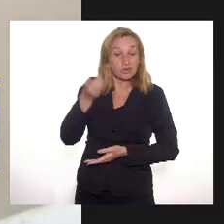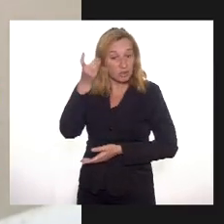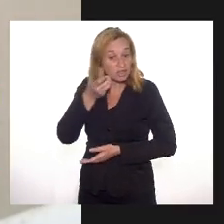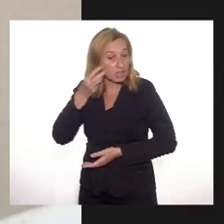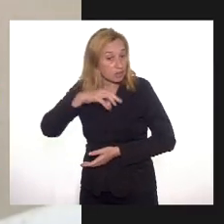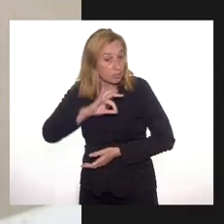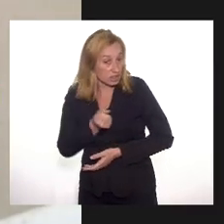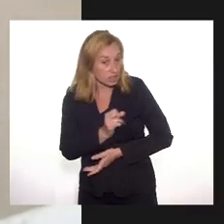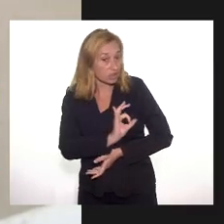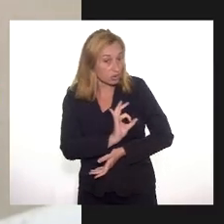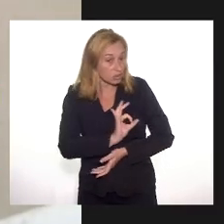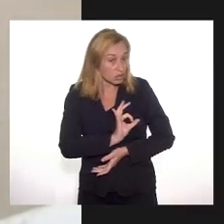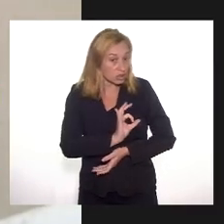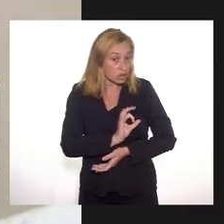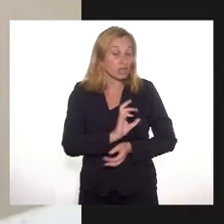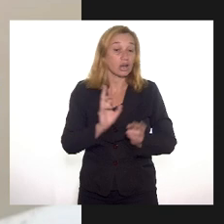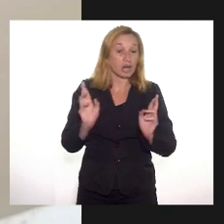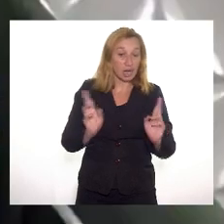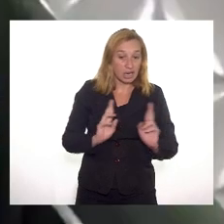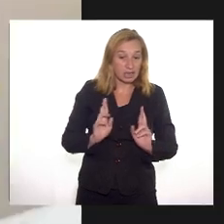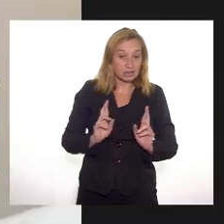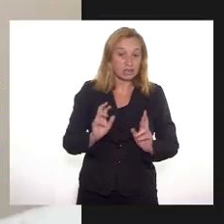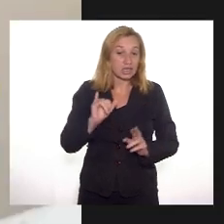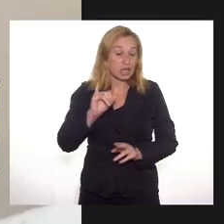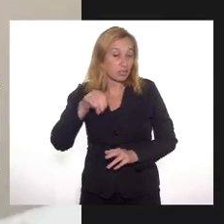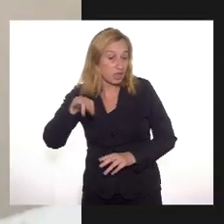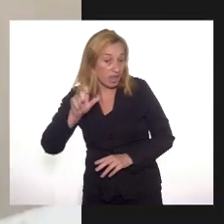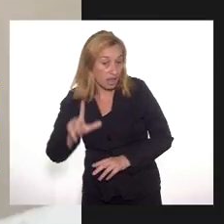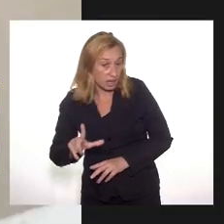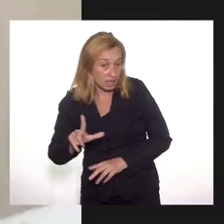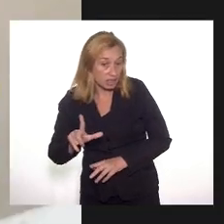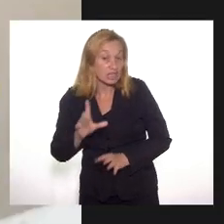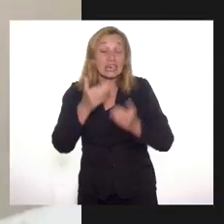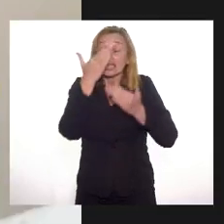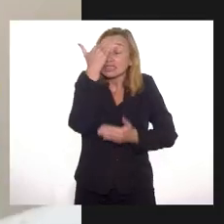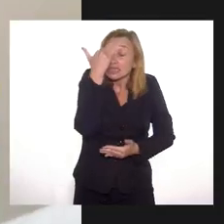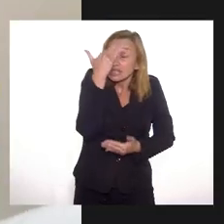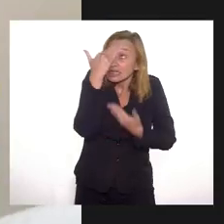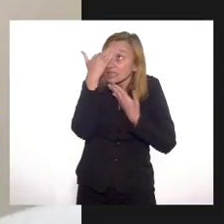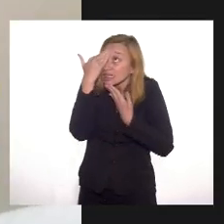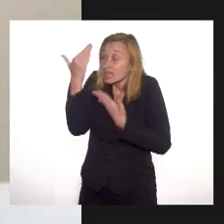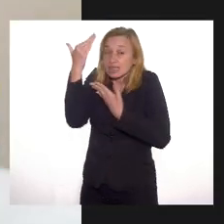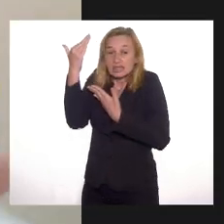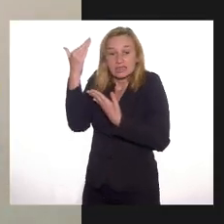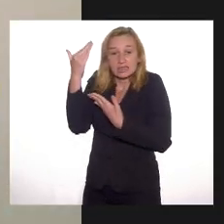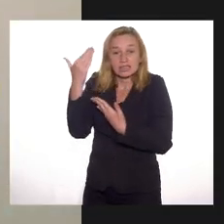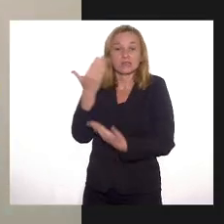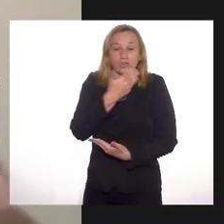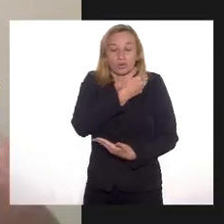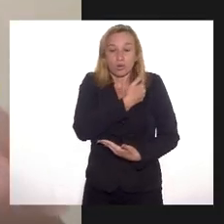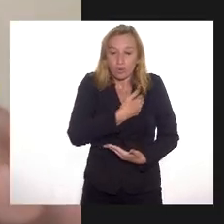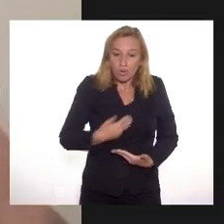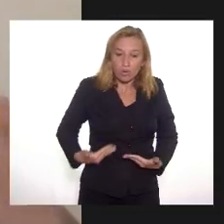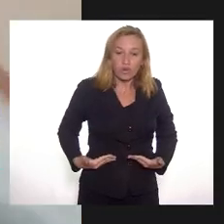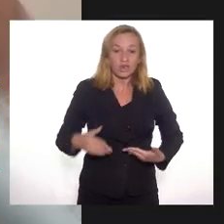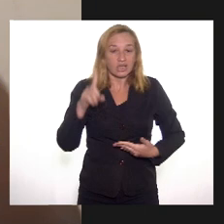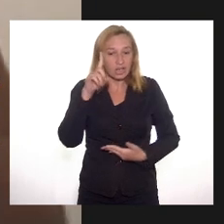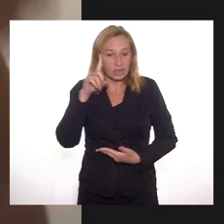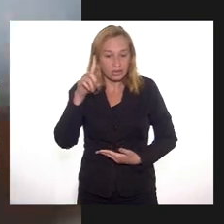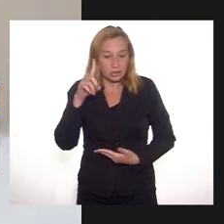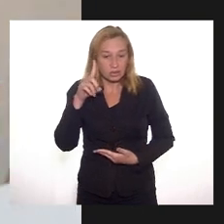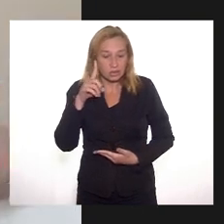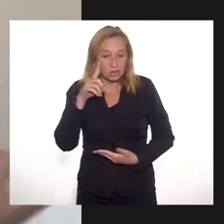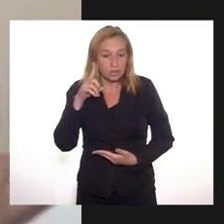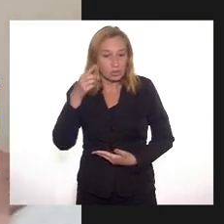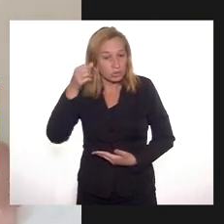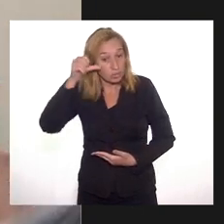Tentar interceder em relação à questão do IML. E graças a Deus que o governador viu que seria um absurdo o